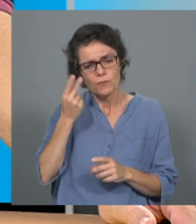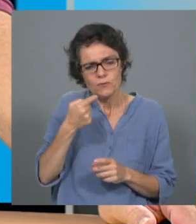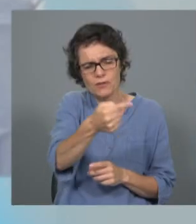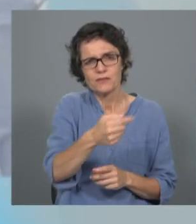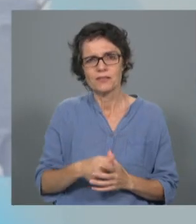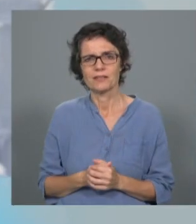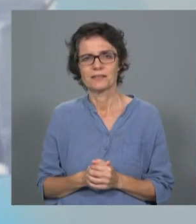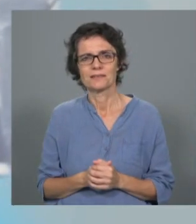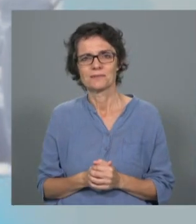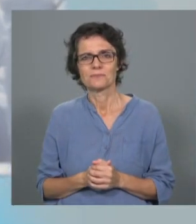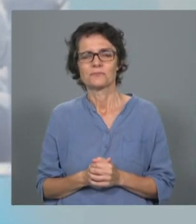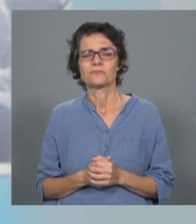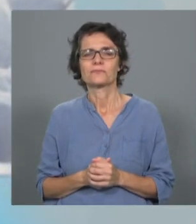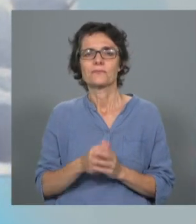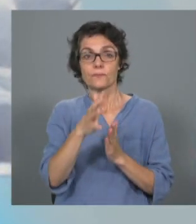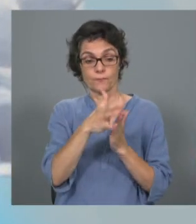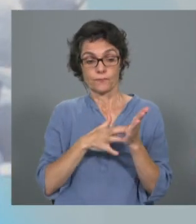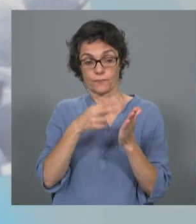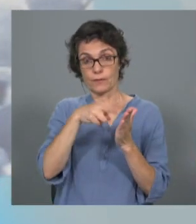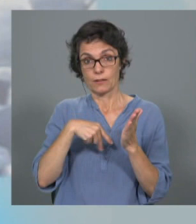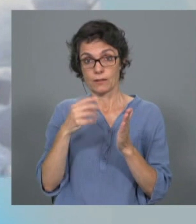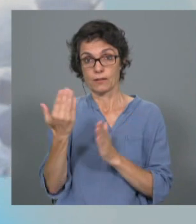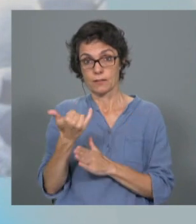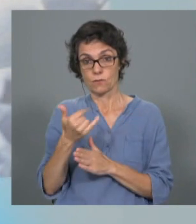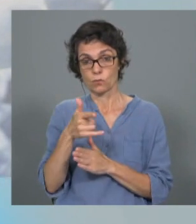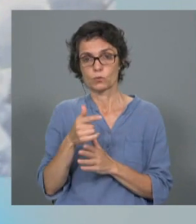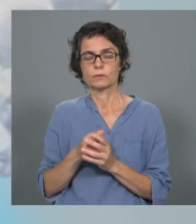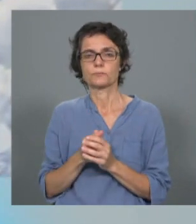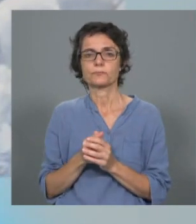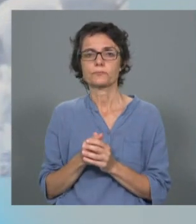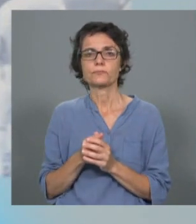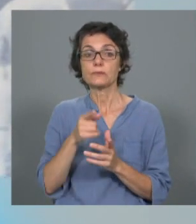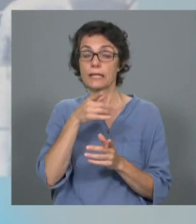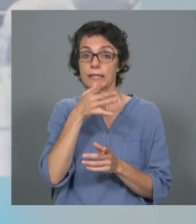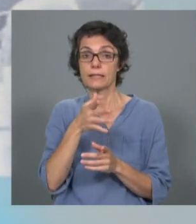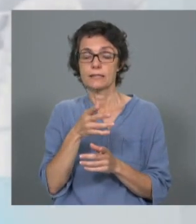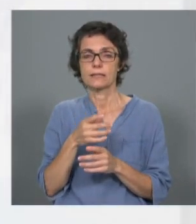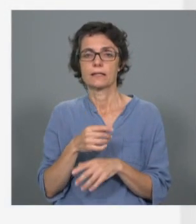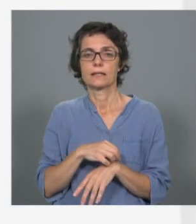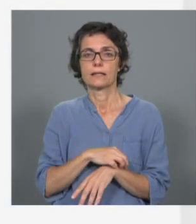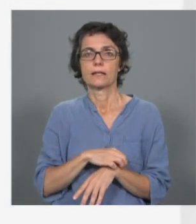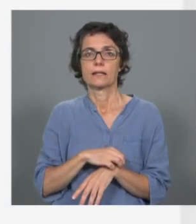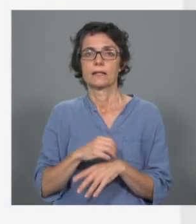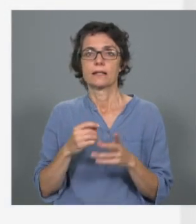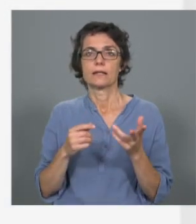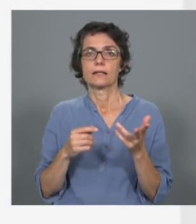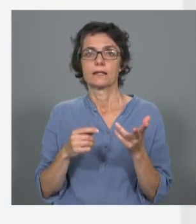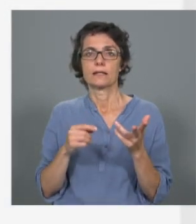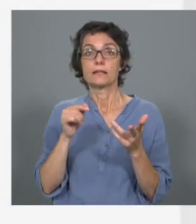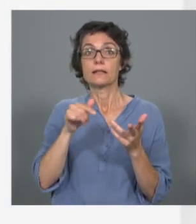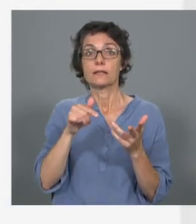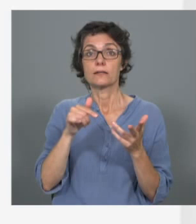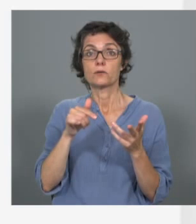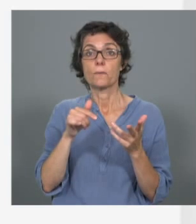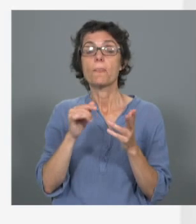mensagem que passa na segunda leitura, carta aos Efésios, revestivos do homem novo. É, exatamente. Aí já São Paulo não está a